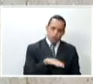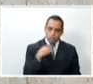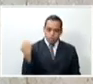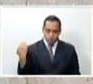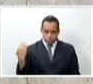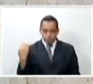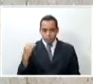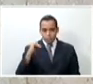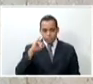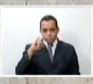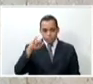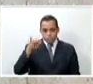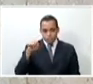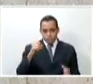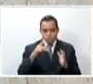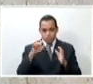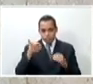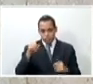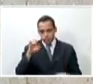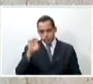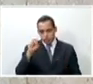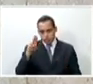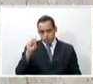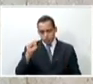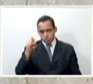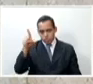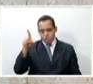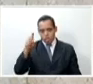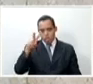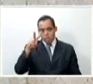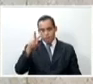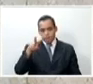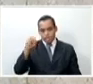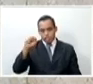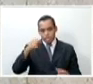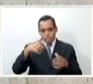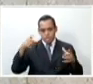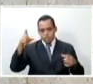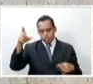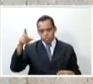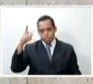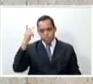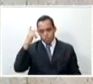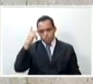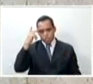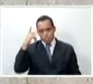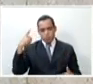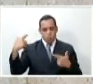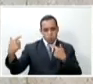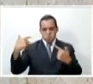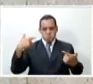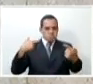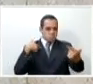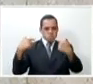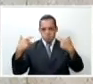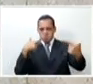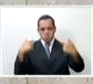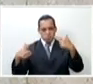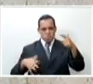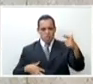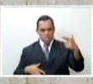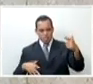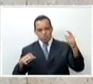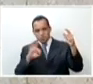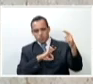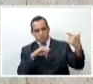Jesus, soldado PM, 33 Batalhão em Vargem Grande Paulista, também foi baleado na cabeça durante troca de tiros entre bandidos e